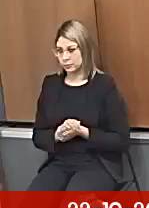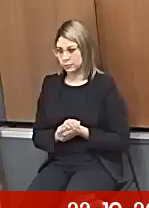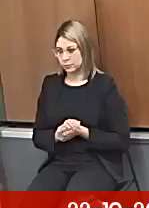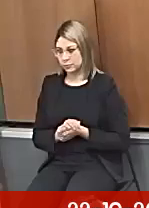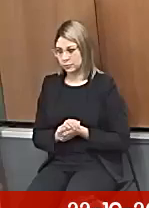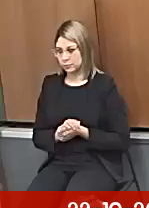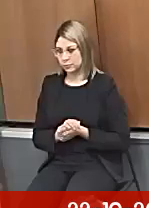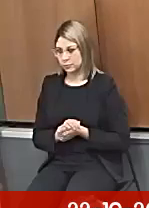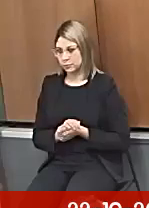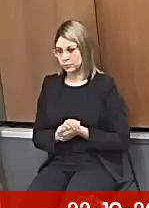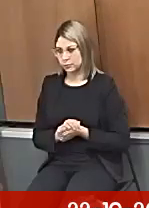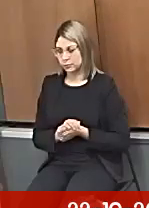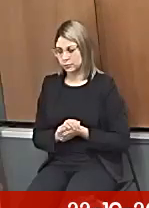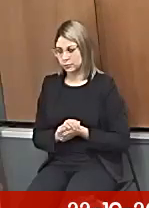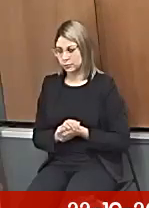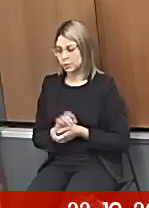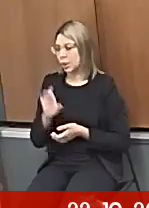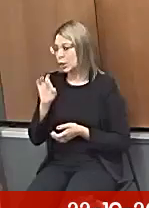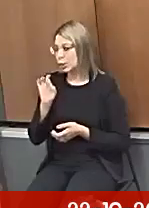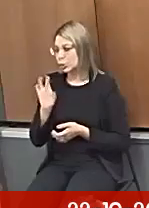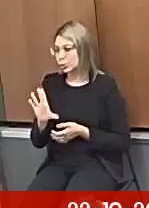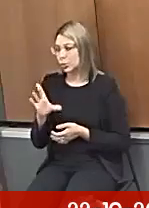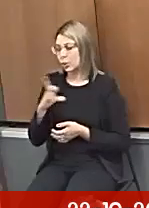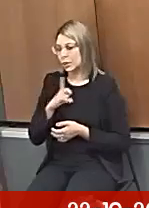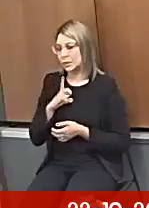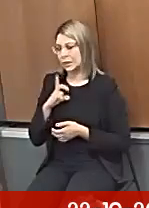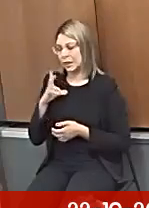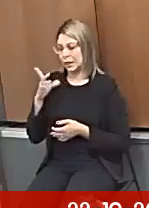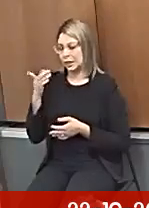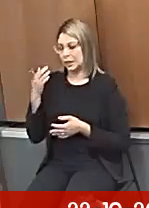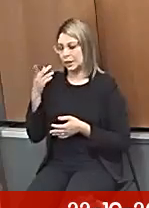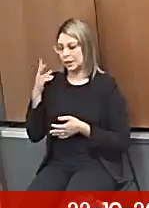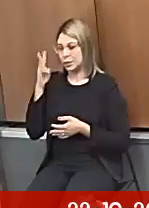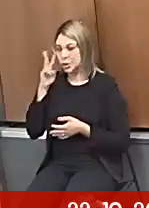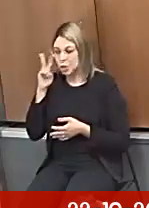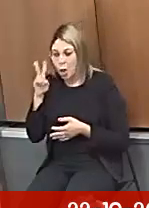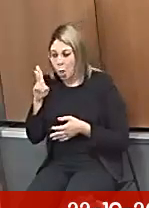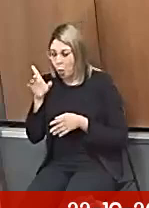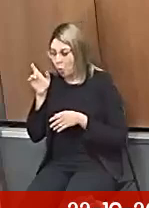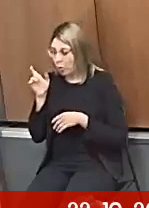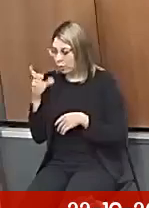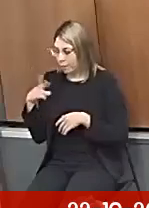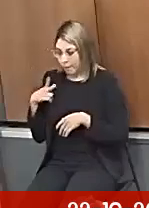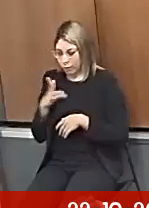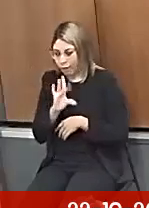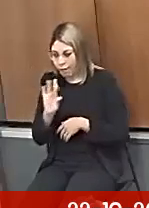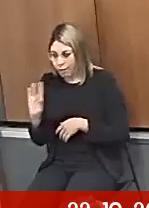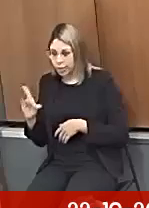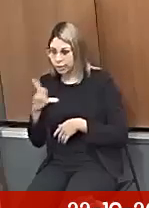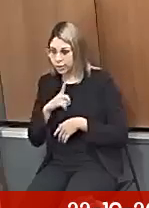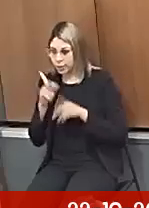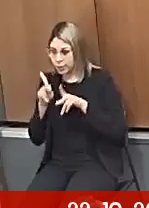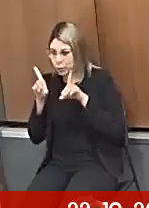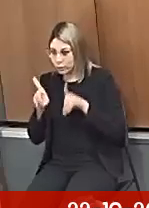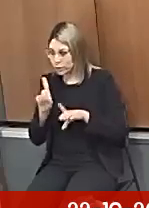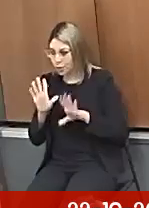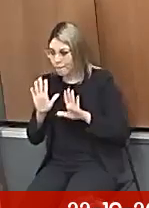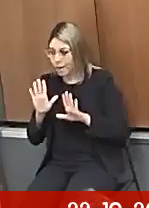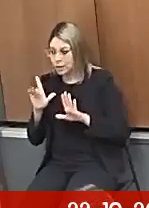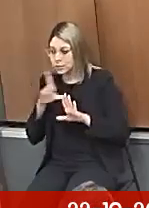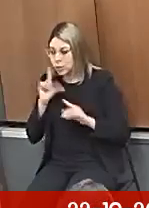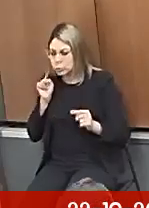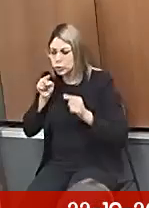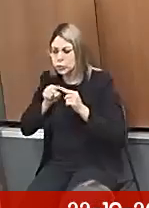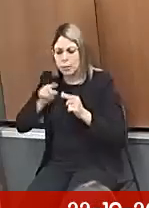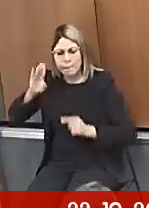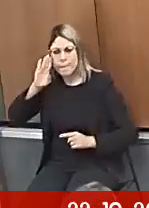Então, mais do que uma história pessoal, nós estamos colocando na prática o propósito maior dessa comissão, que